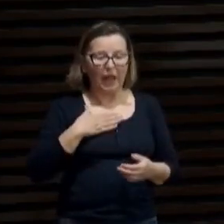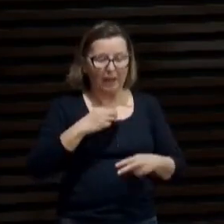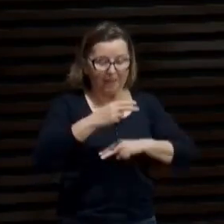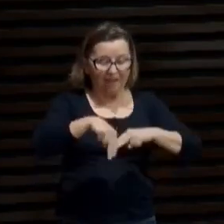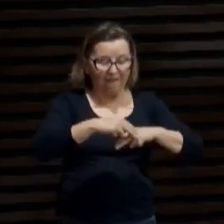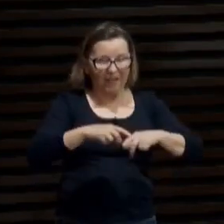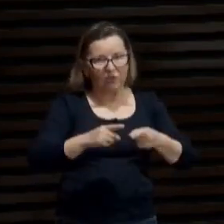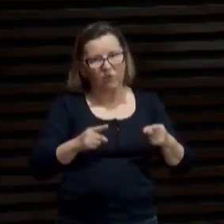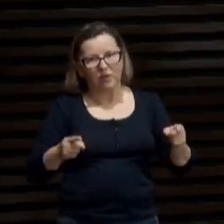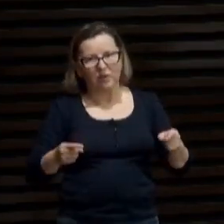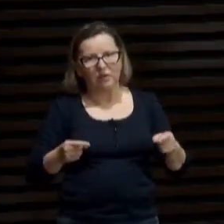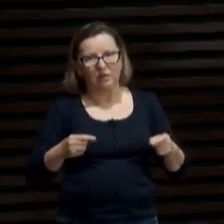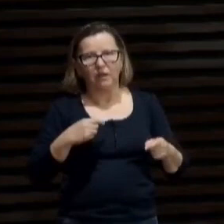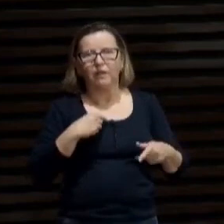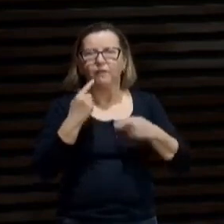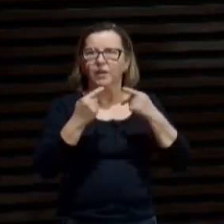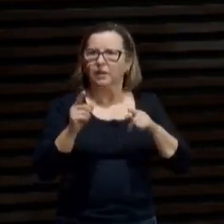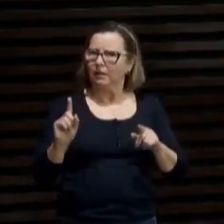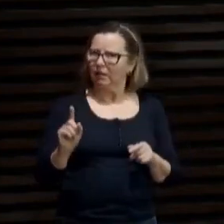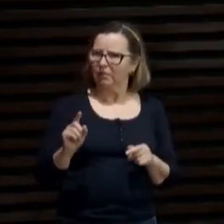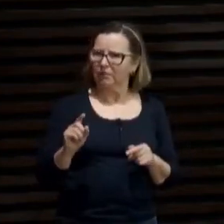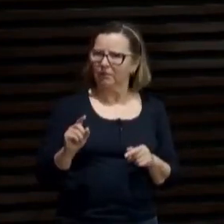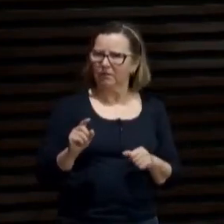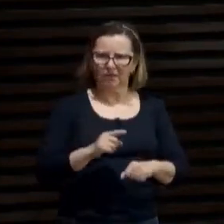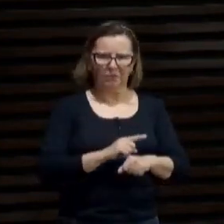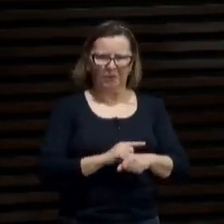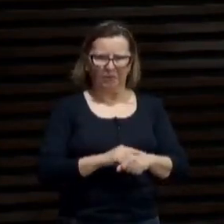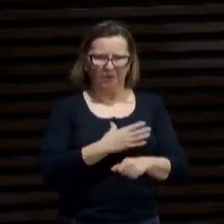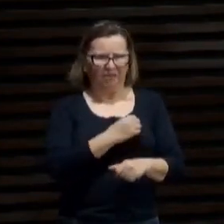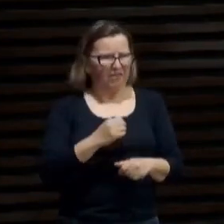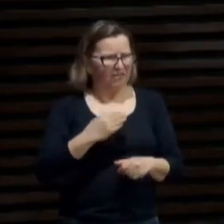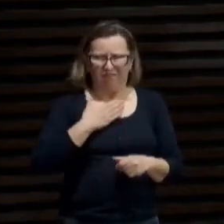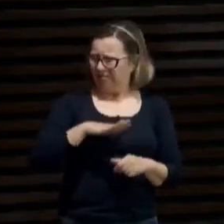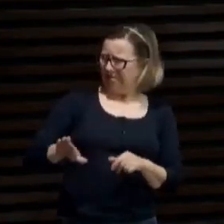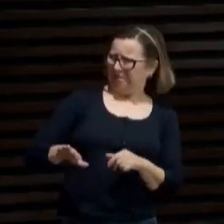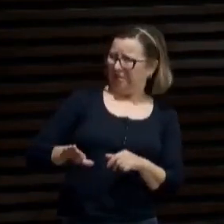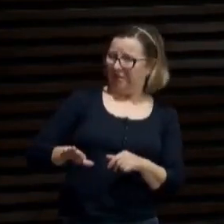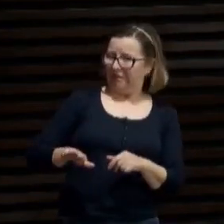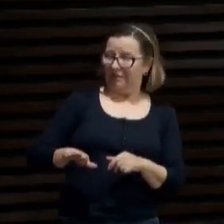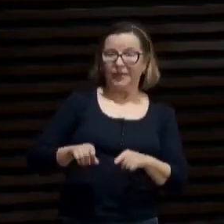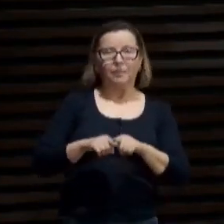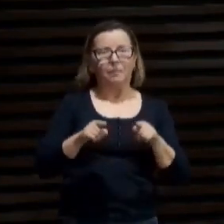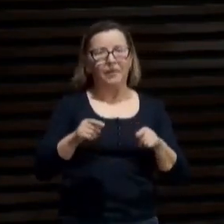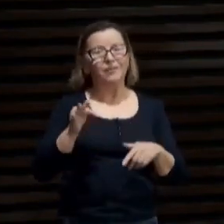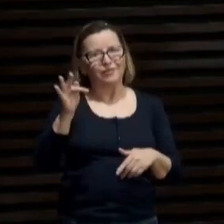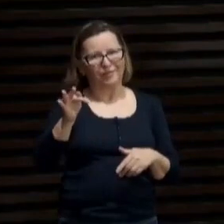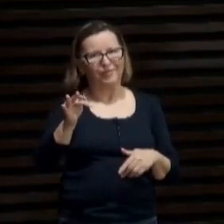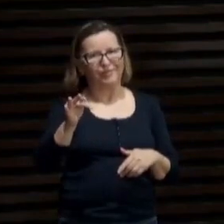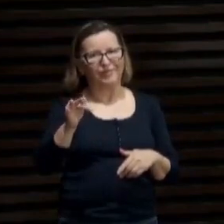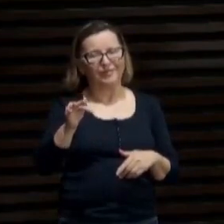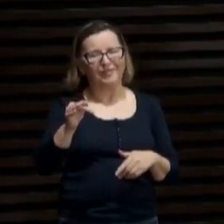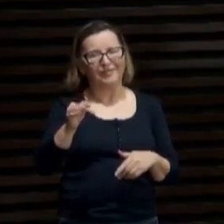não. Na hora ele pode não ter gostado. Mas lá no futuro, um futuro breve, ele vai entender que aquilo era um ato